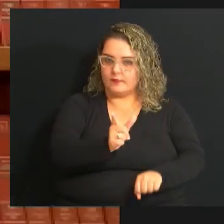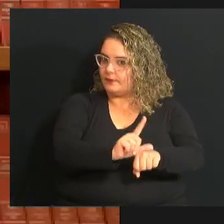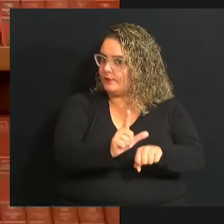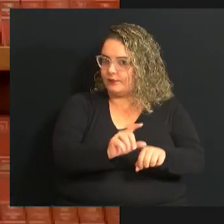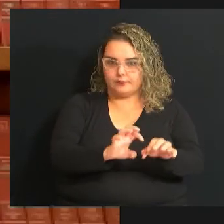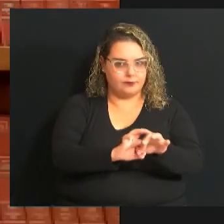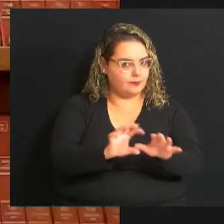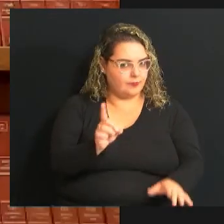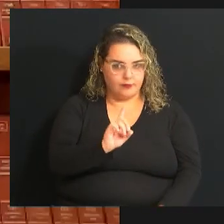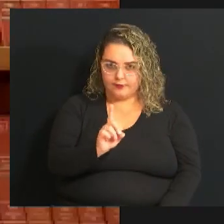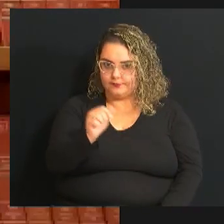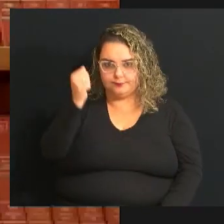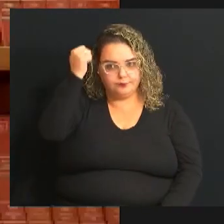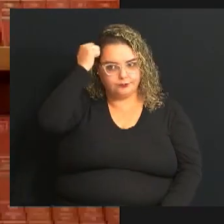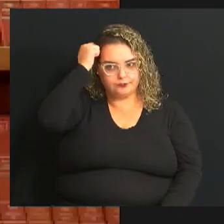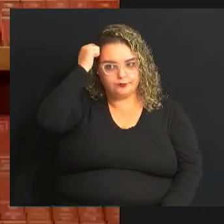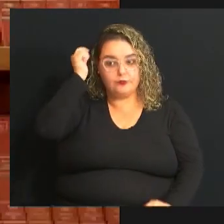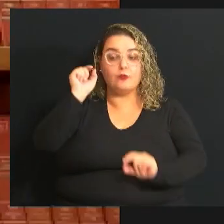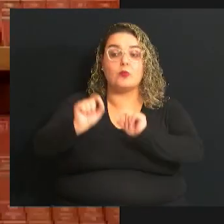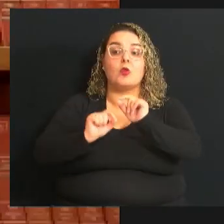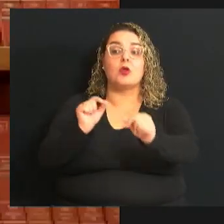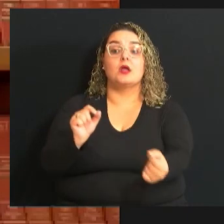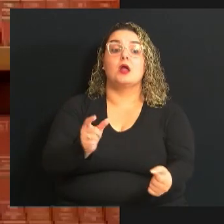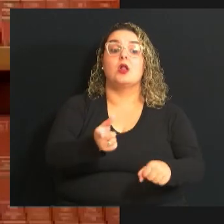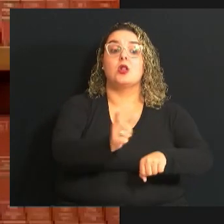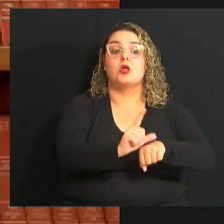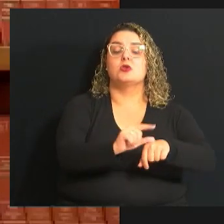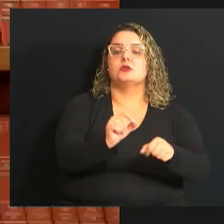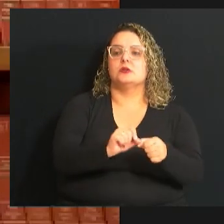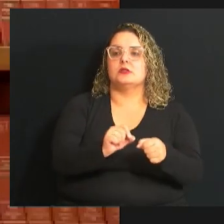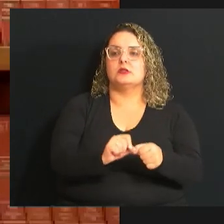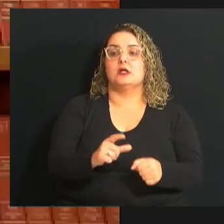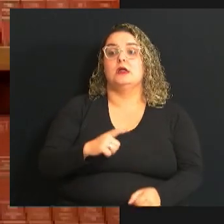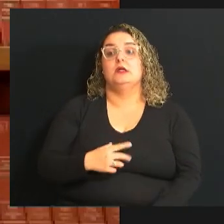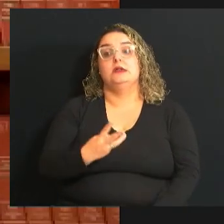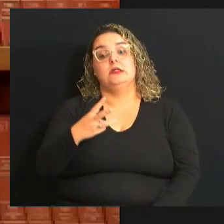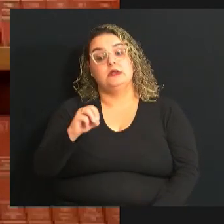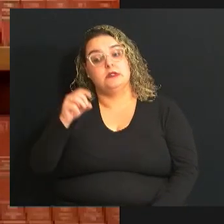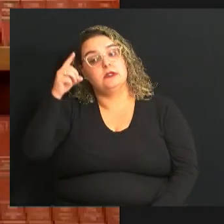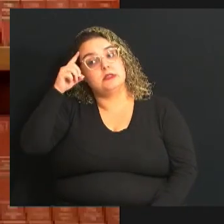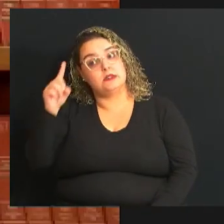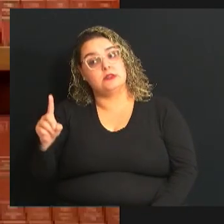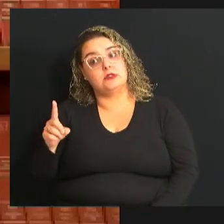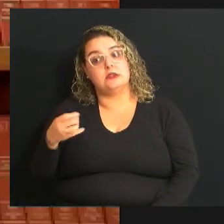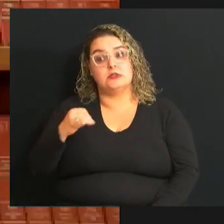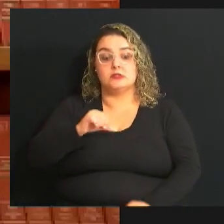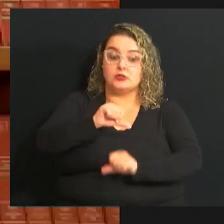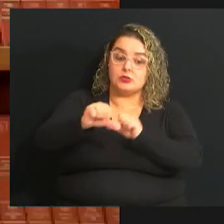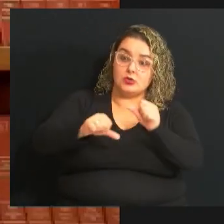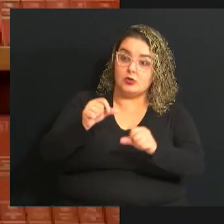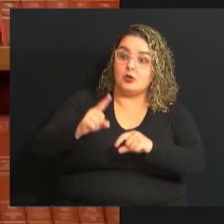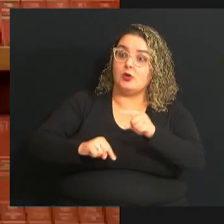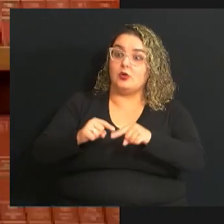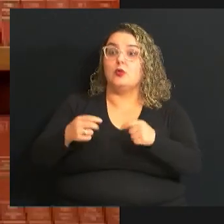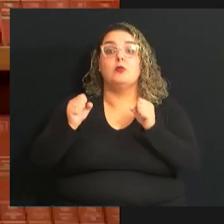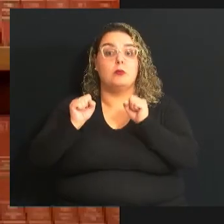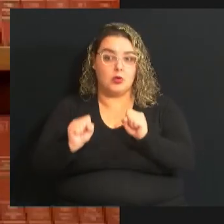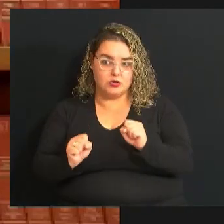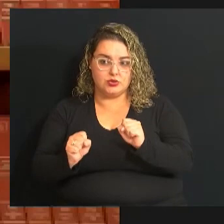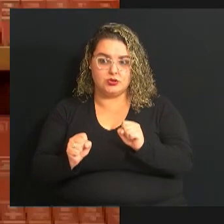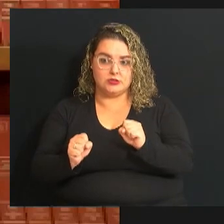está lá com 50% de desconto, mas um mês atrás, na verdade, era outro valor, né? Eles